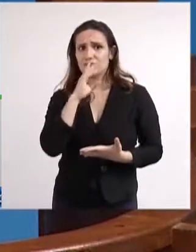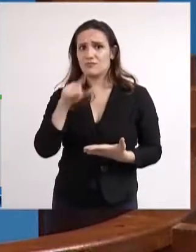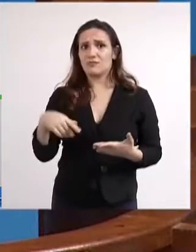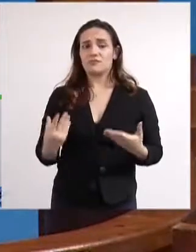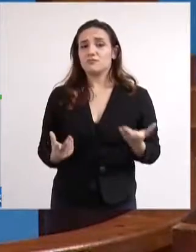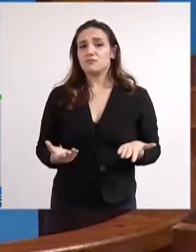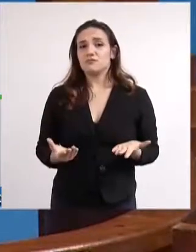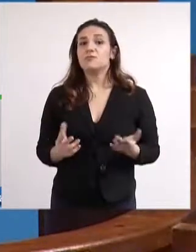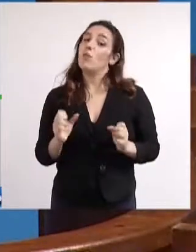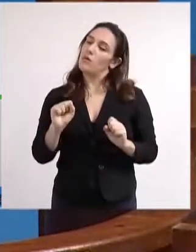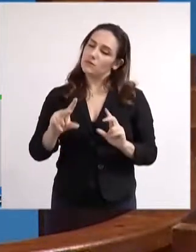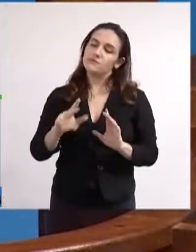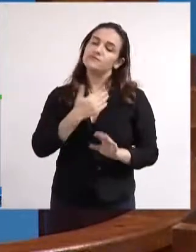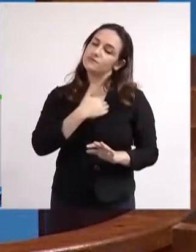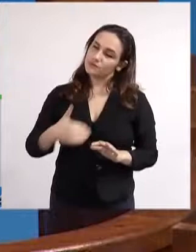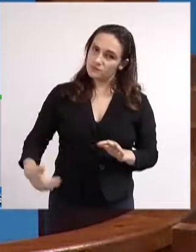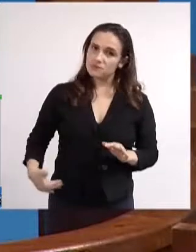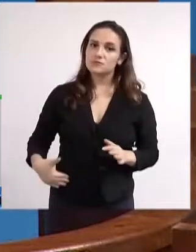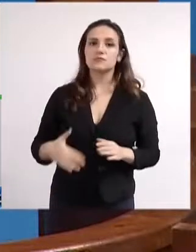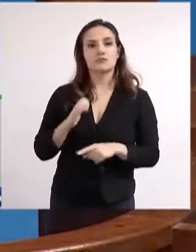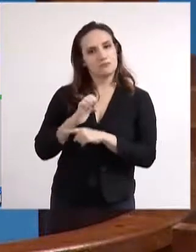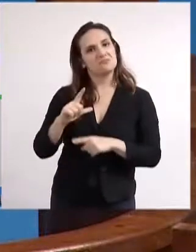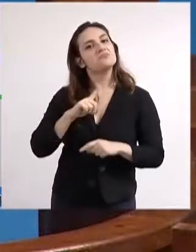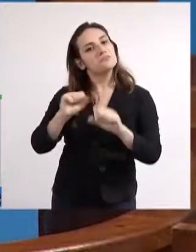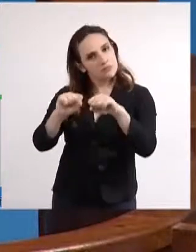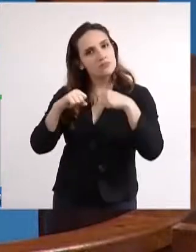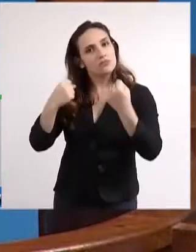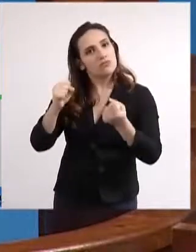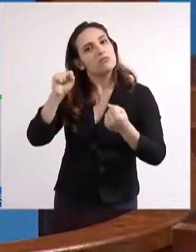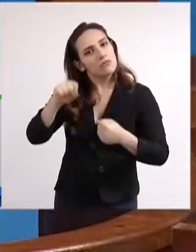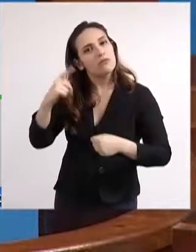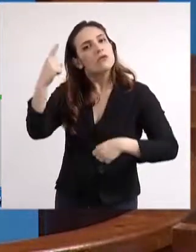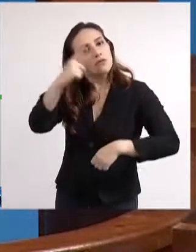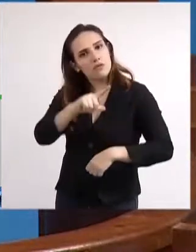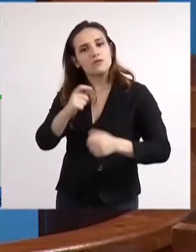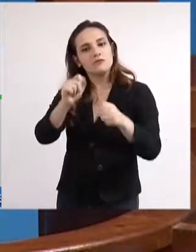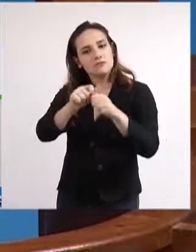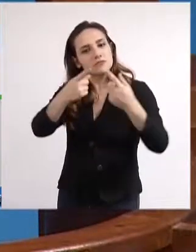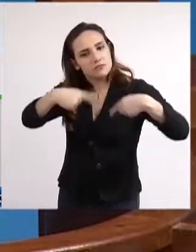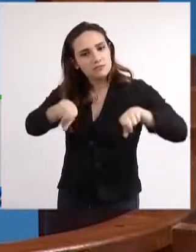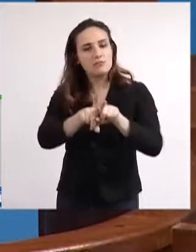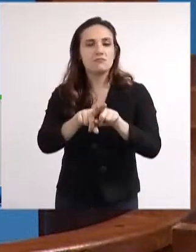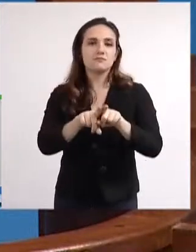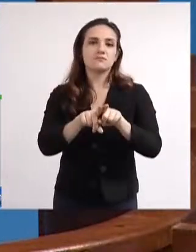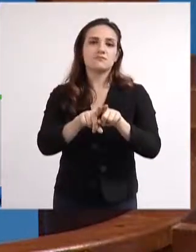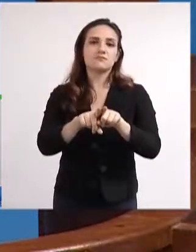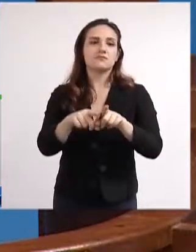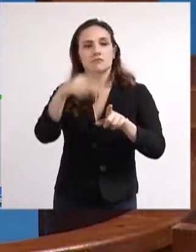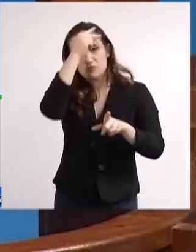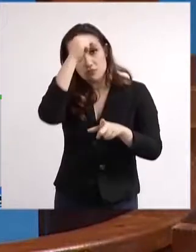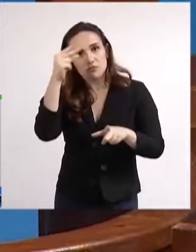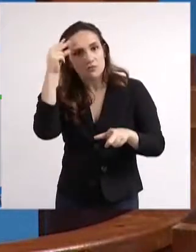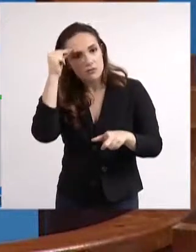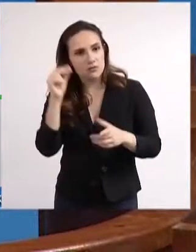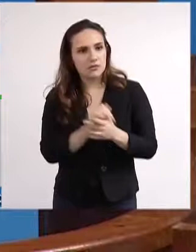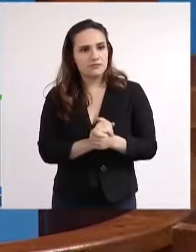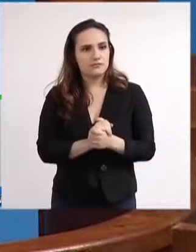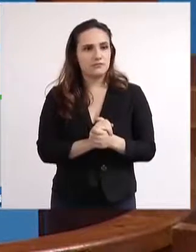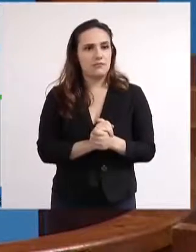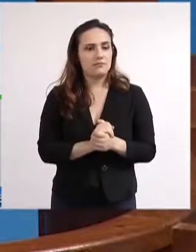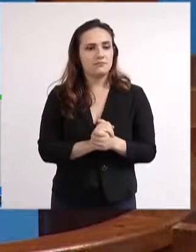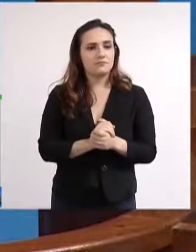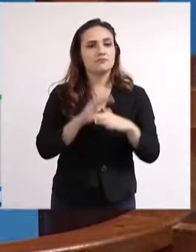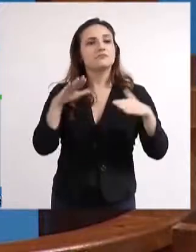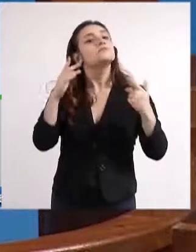por parte do governo do Estado, um esforço para fazer parcerias junto às prefeituras, no sentido